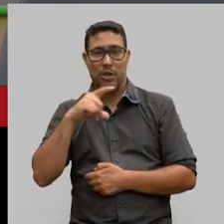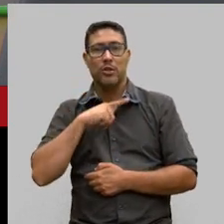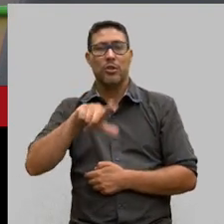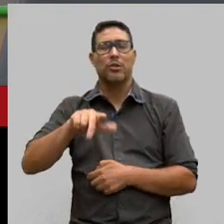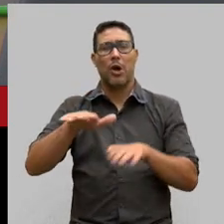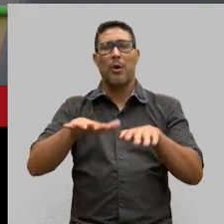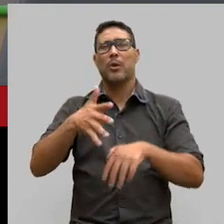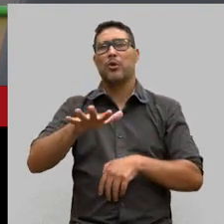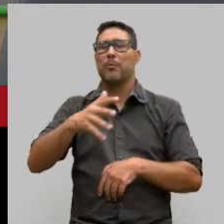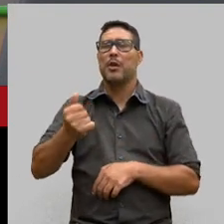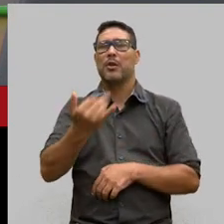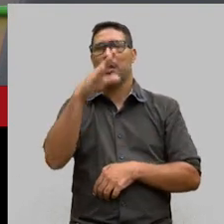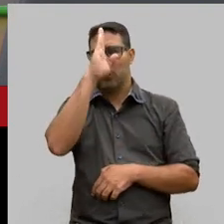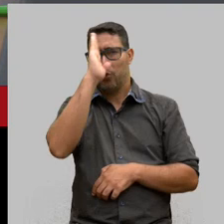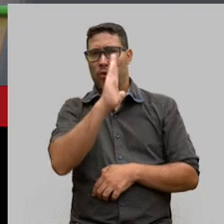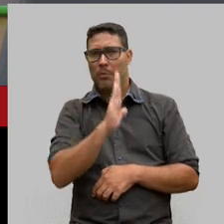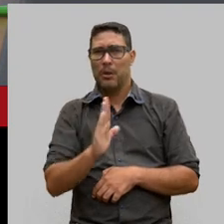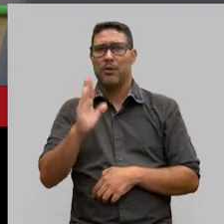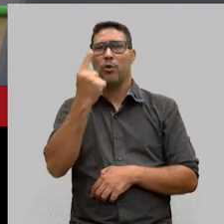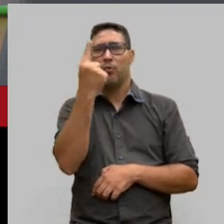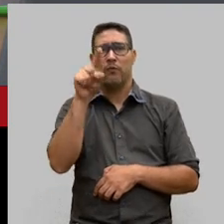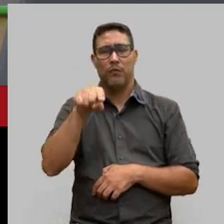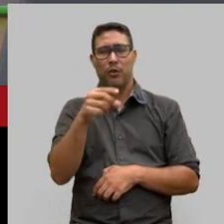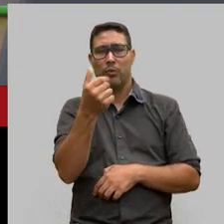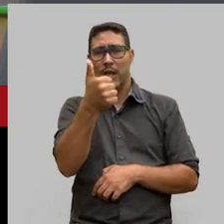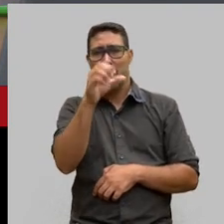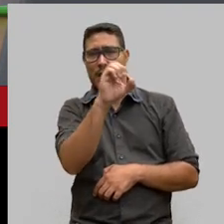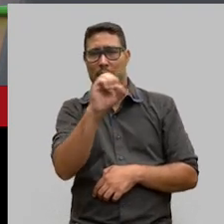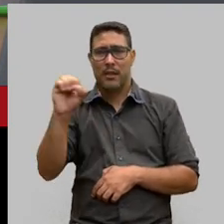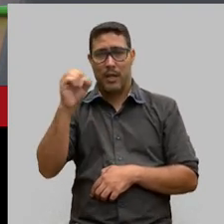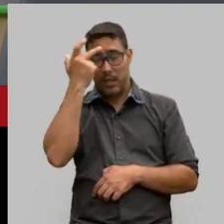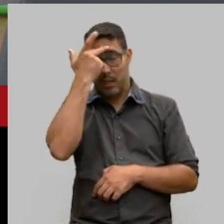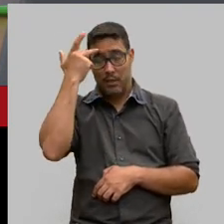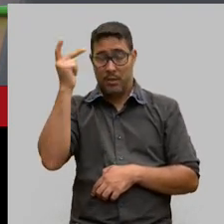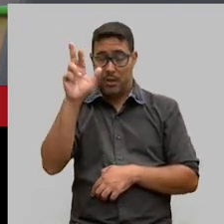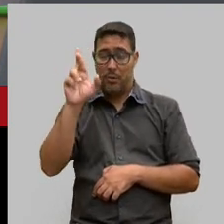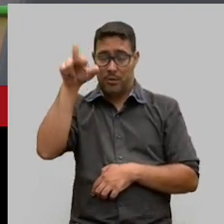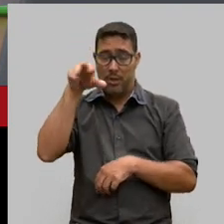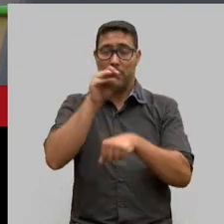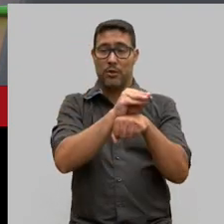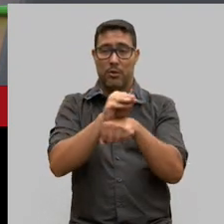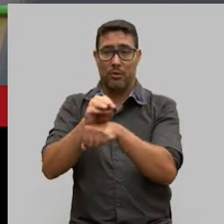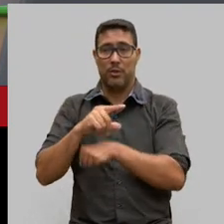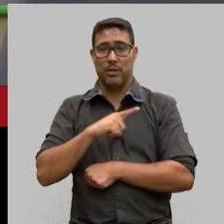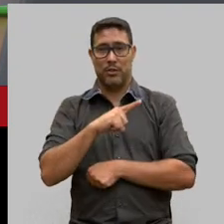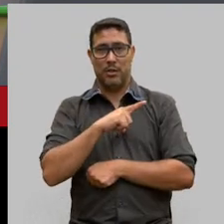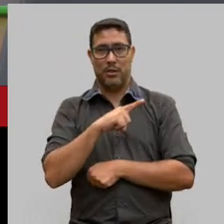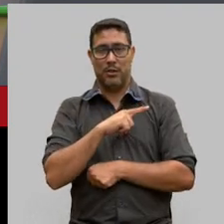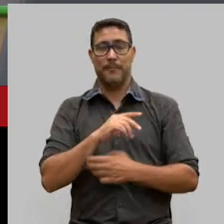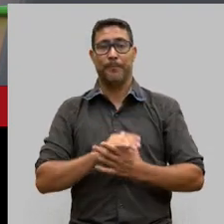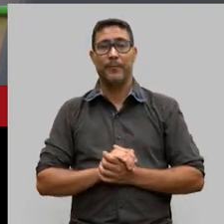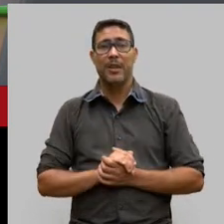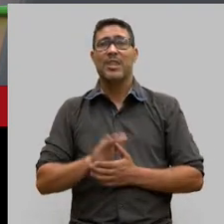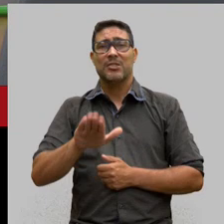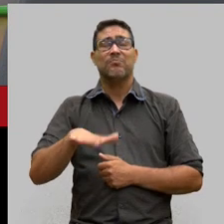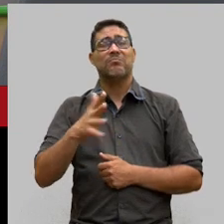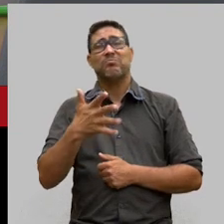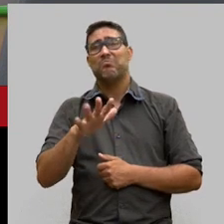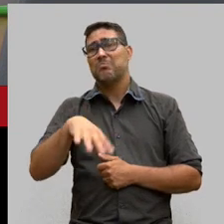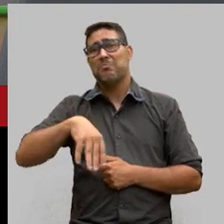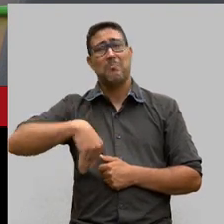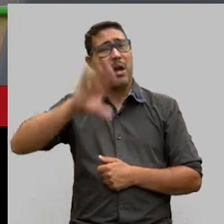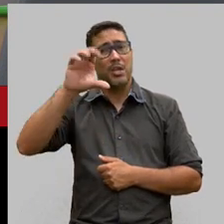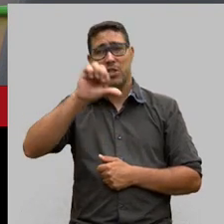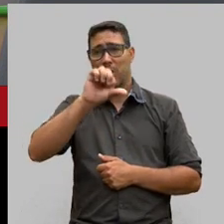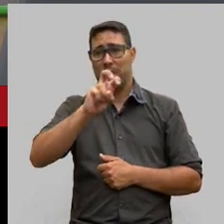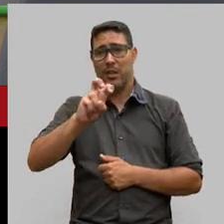Brasil 1,1 milhões de pessoas que cuidam né Eu não sei deve ser mais de 95%